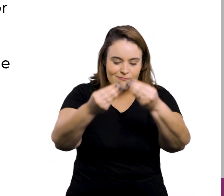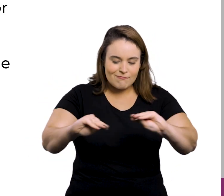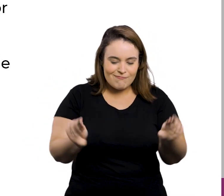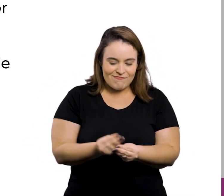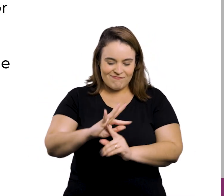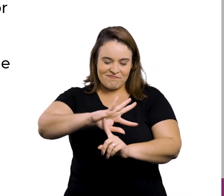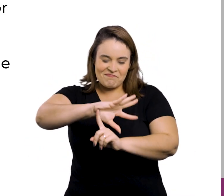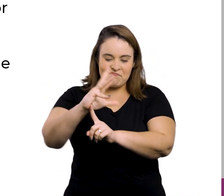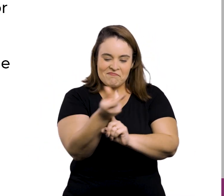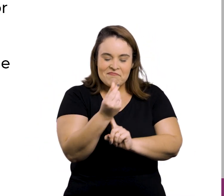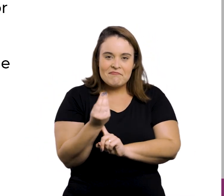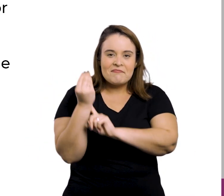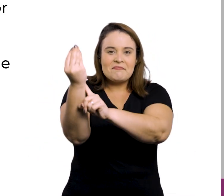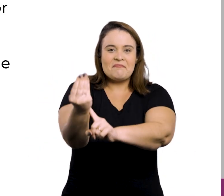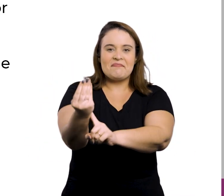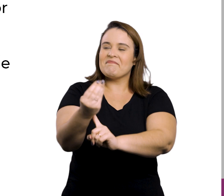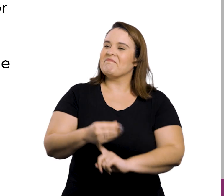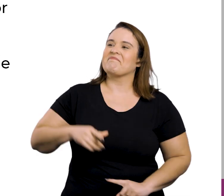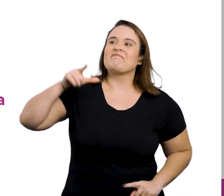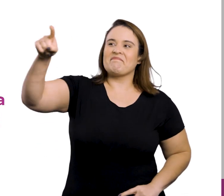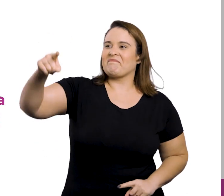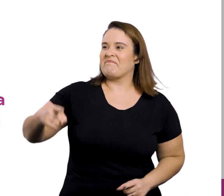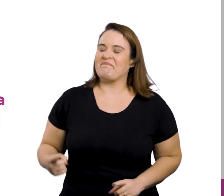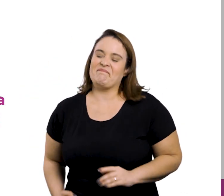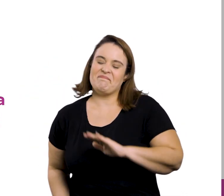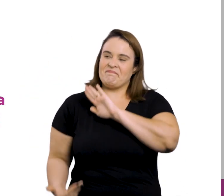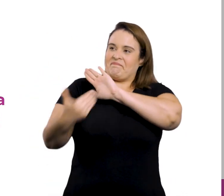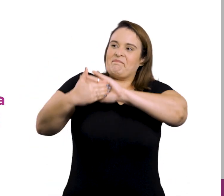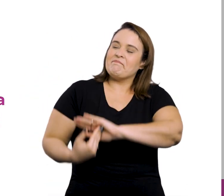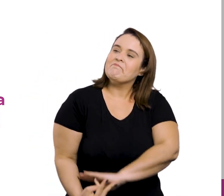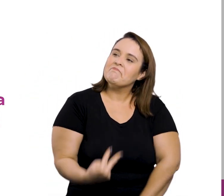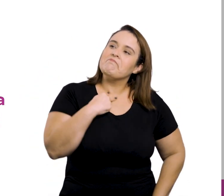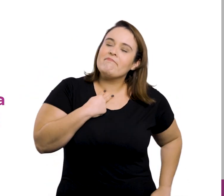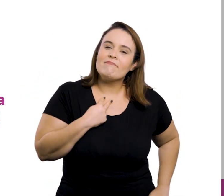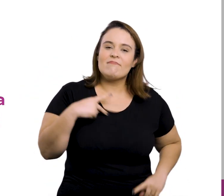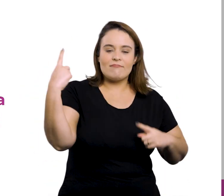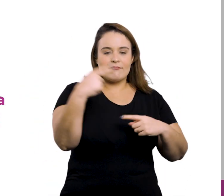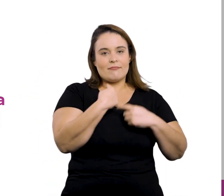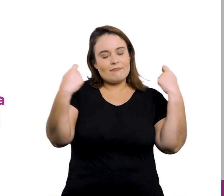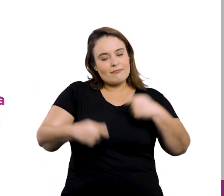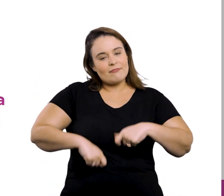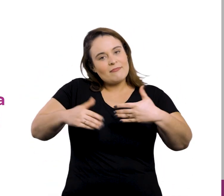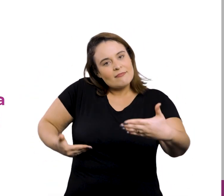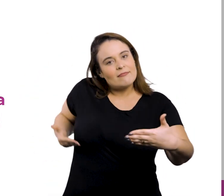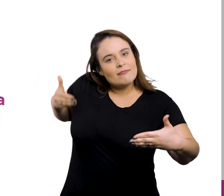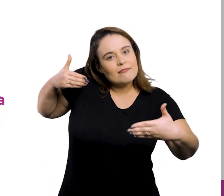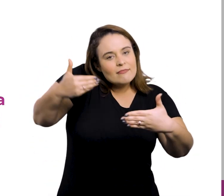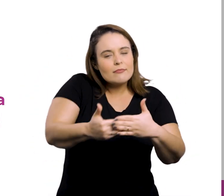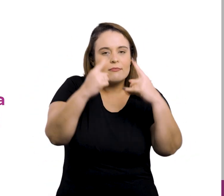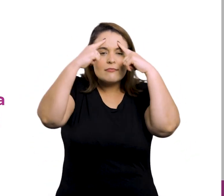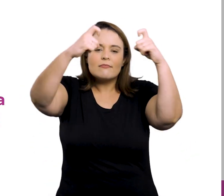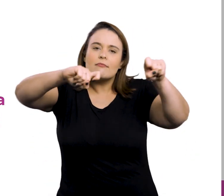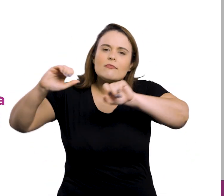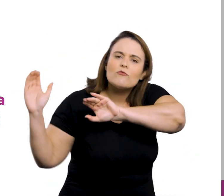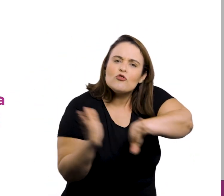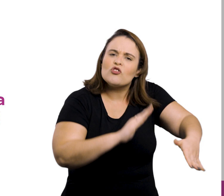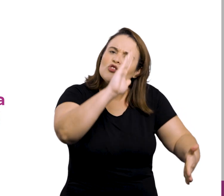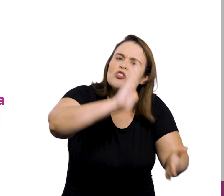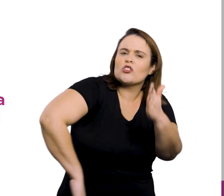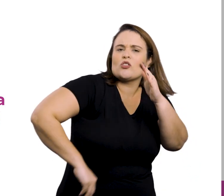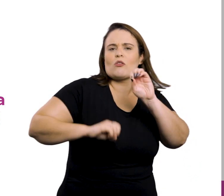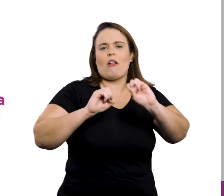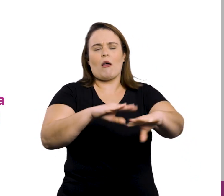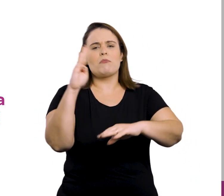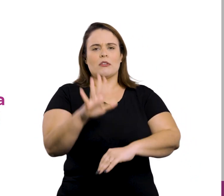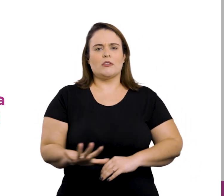ninguém poderá fazer nada para impedir que isso aconteça. Aprender com a potência insurgente das escolas é o primeiro